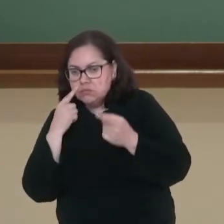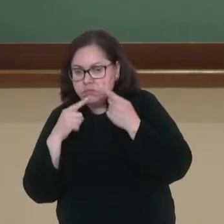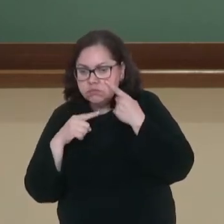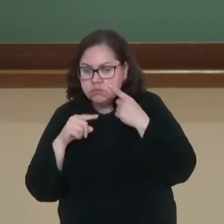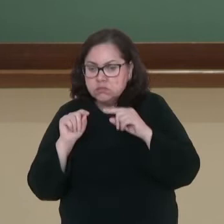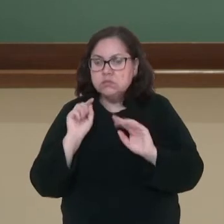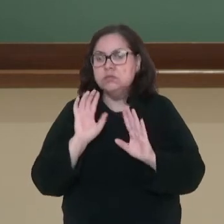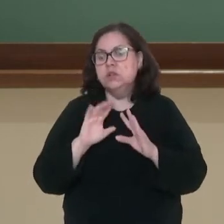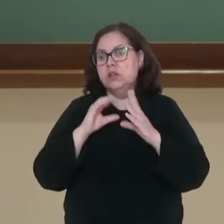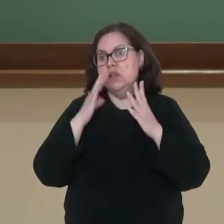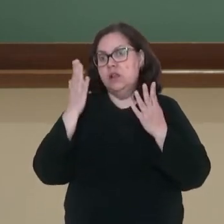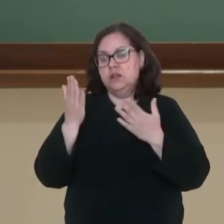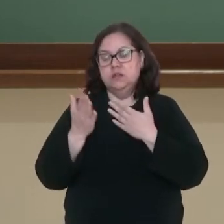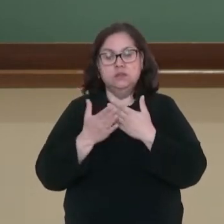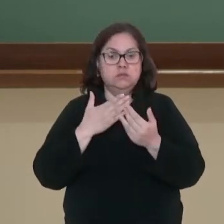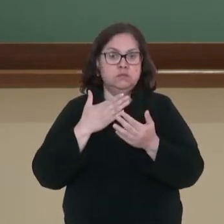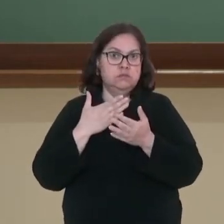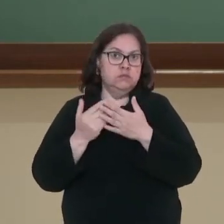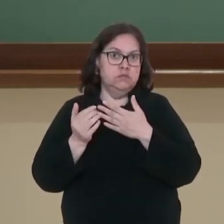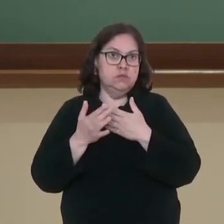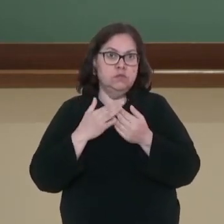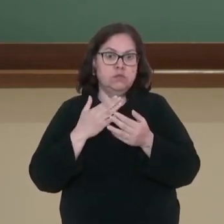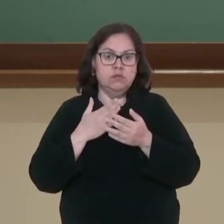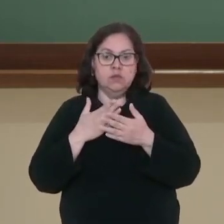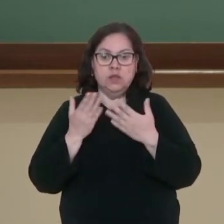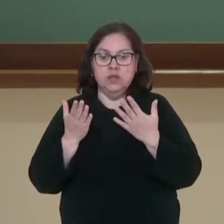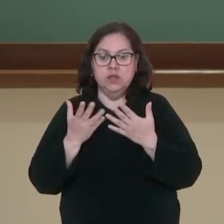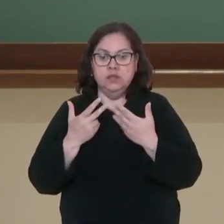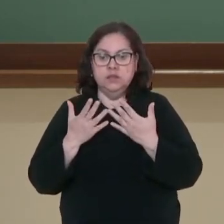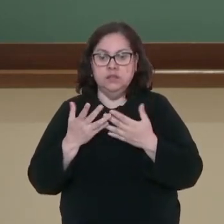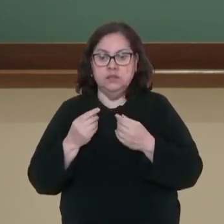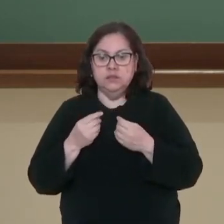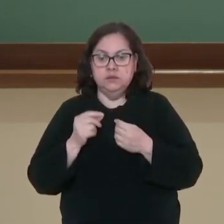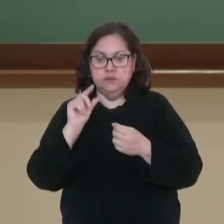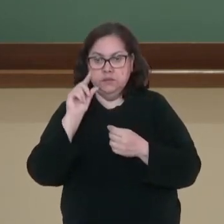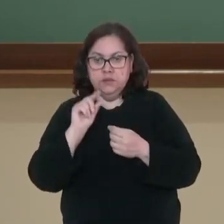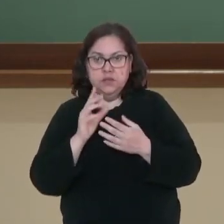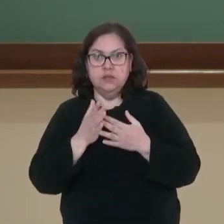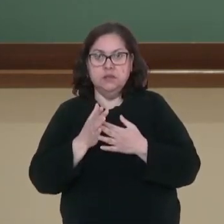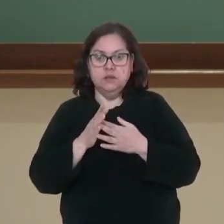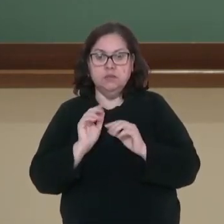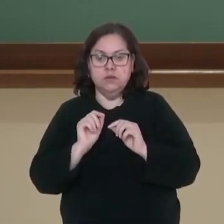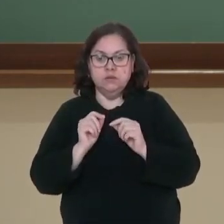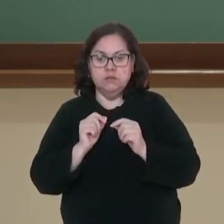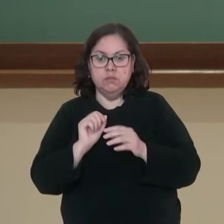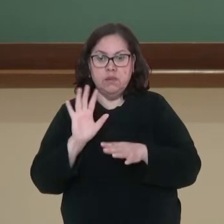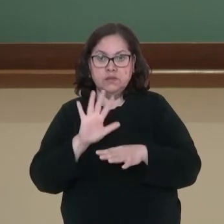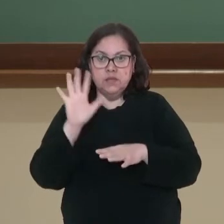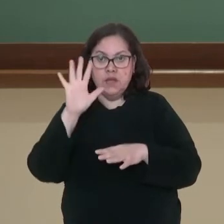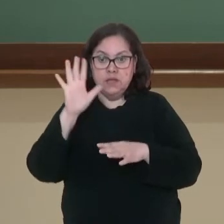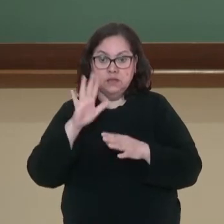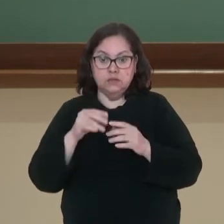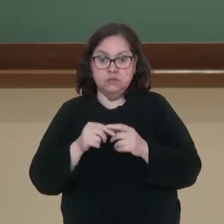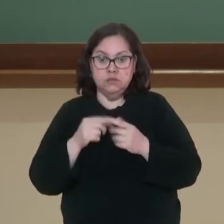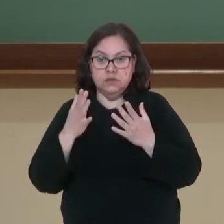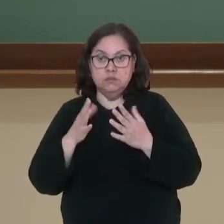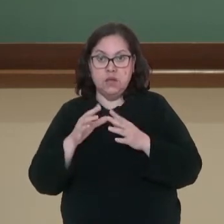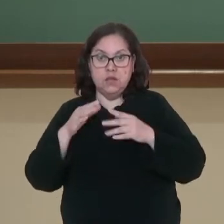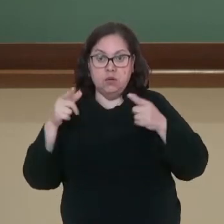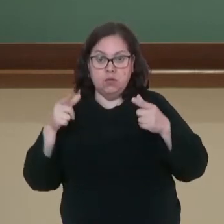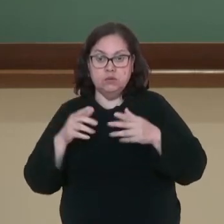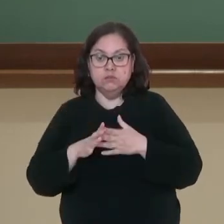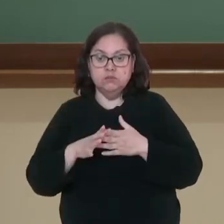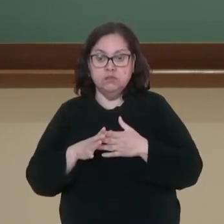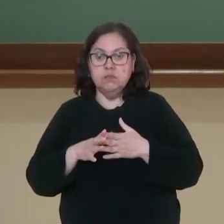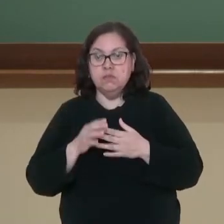E obviamente qualquer demanda pequena torna-se mais caro. Quando as demandas se tornam maiores, às